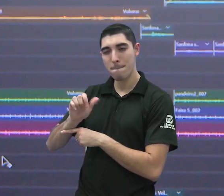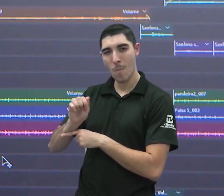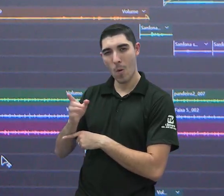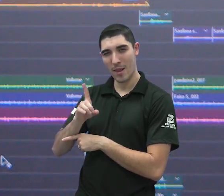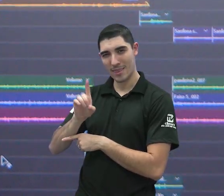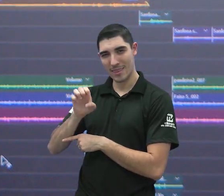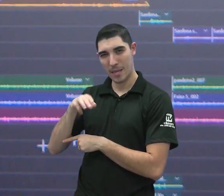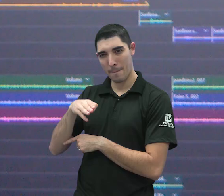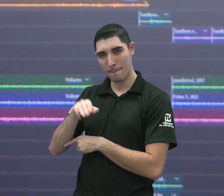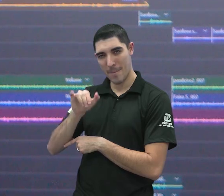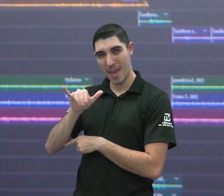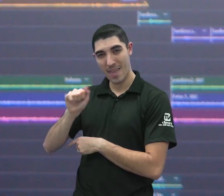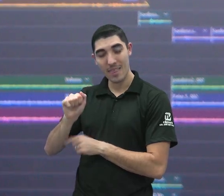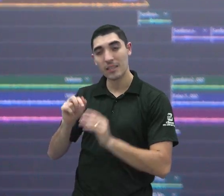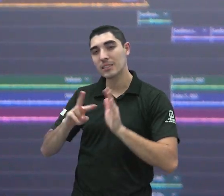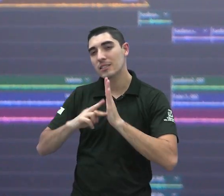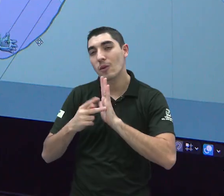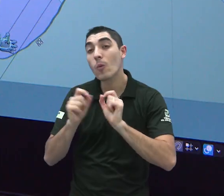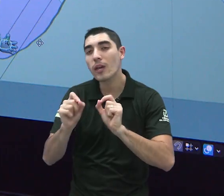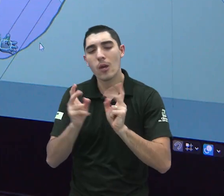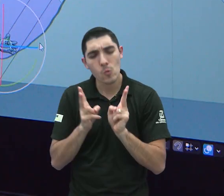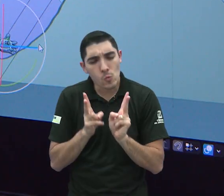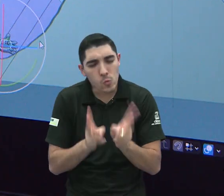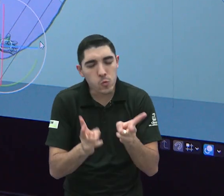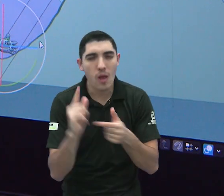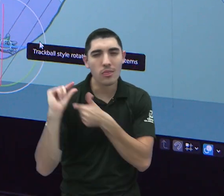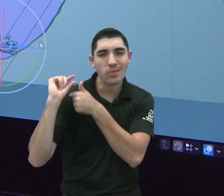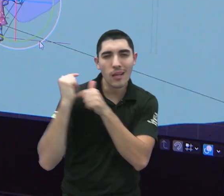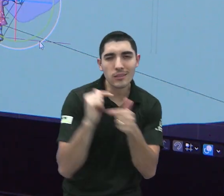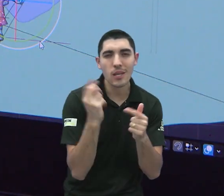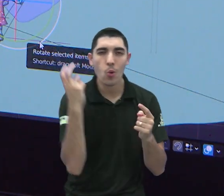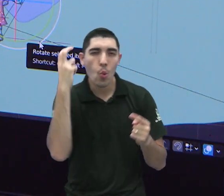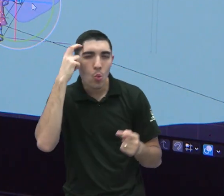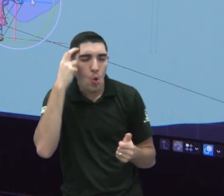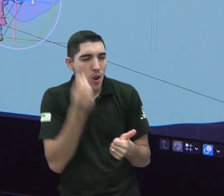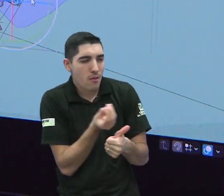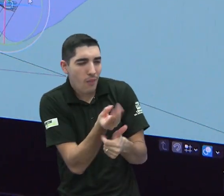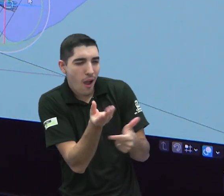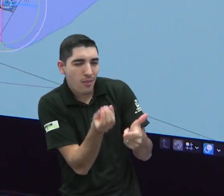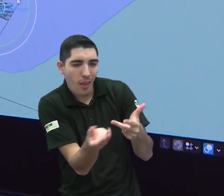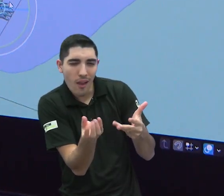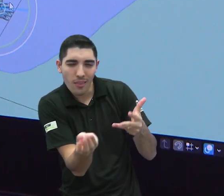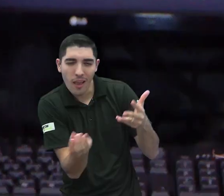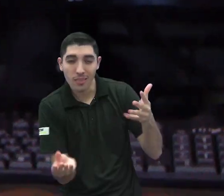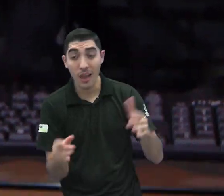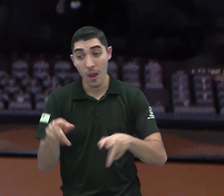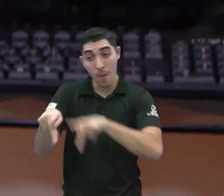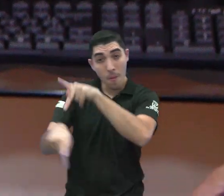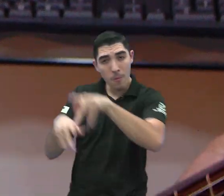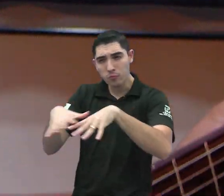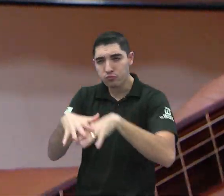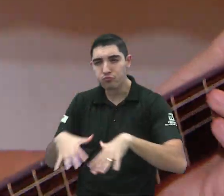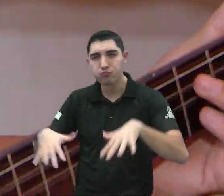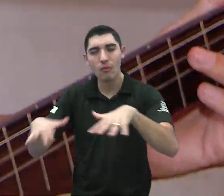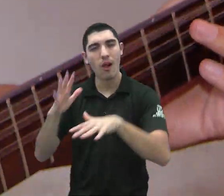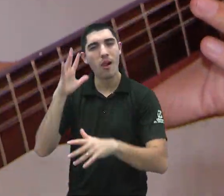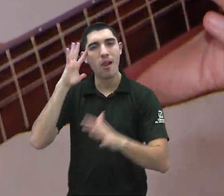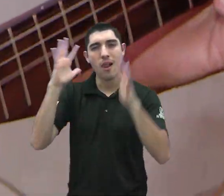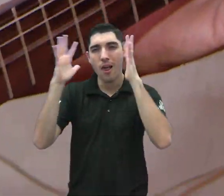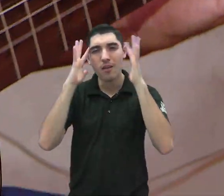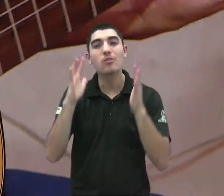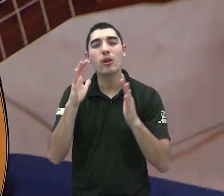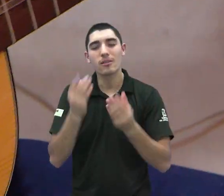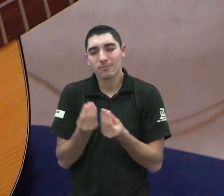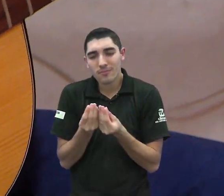que tradição e inovação podem continuar encantando novos públicos e reafirmando o